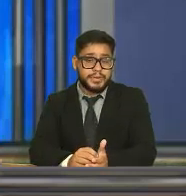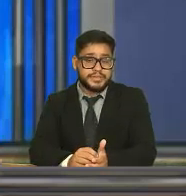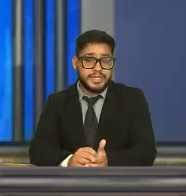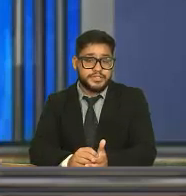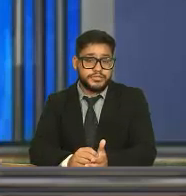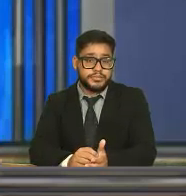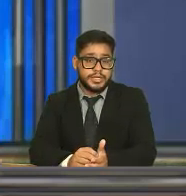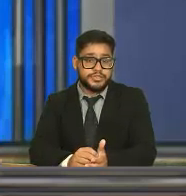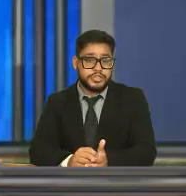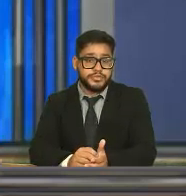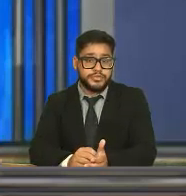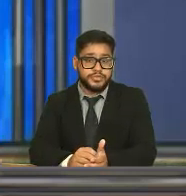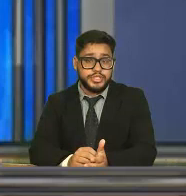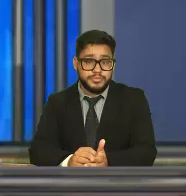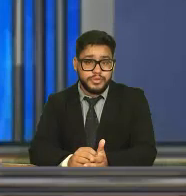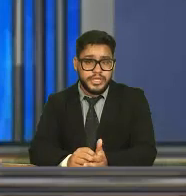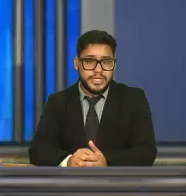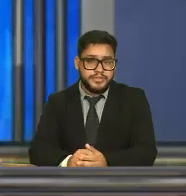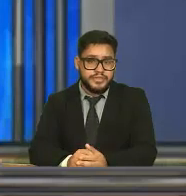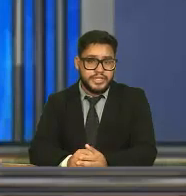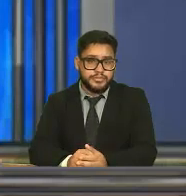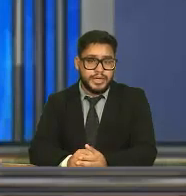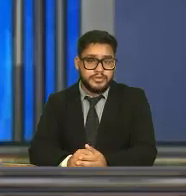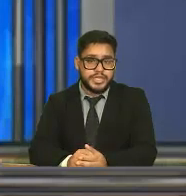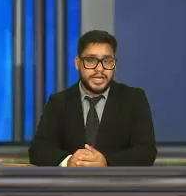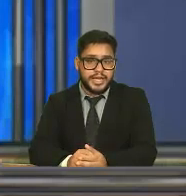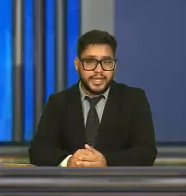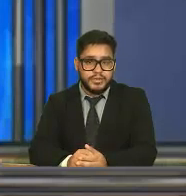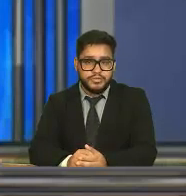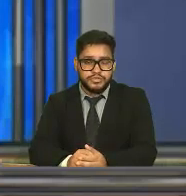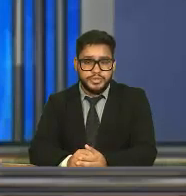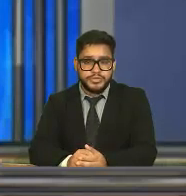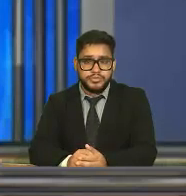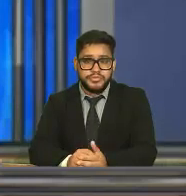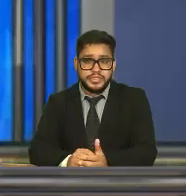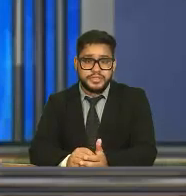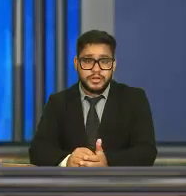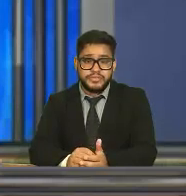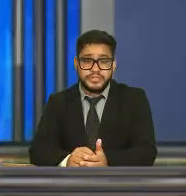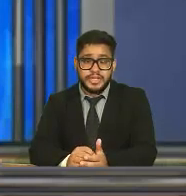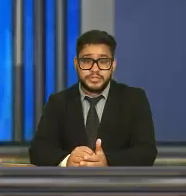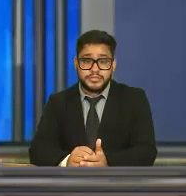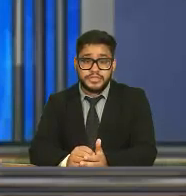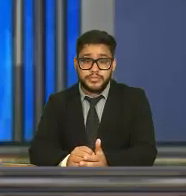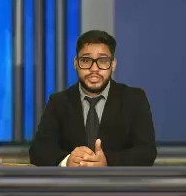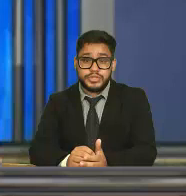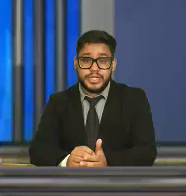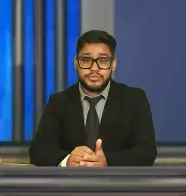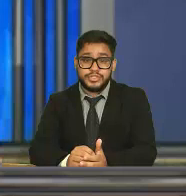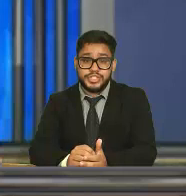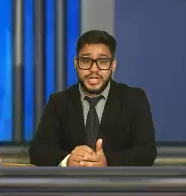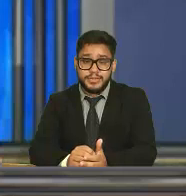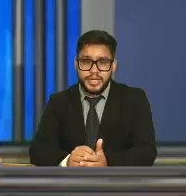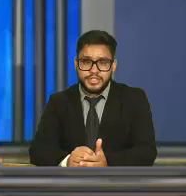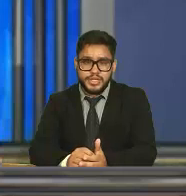a capacidade do terminal de ônibus de turismo, que fica no bairro Jacaré. Os números do Covid-19 na cidade estão sendo